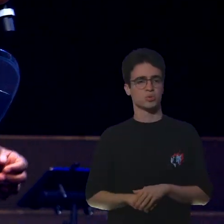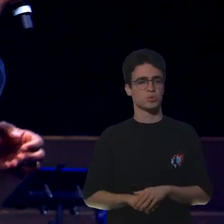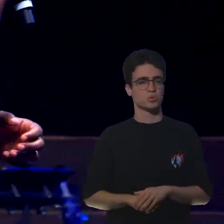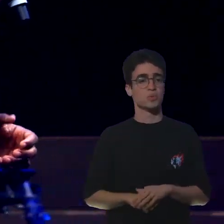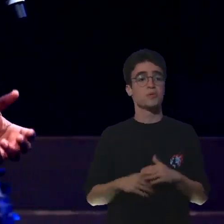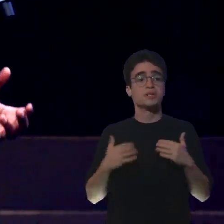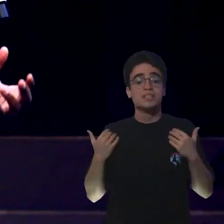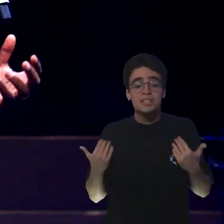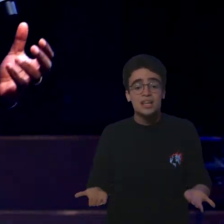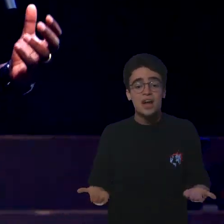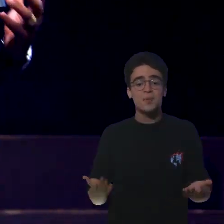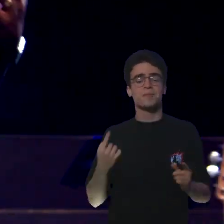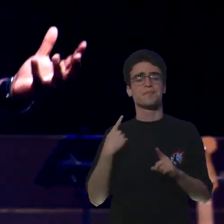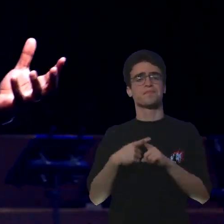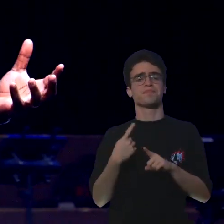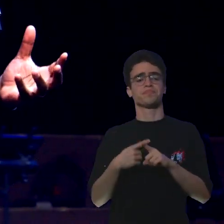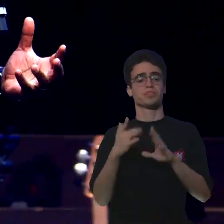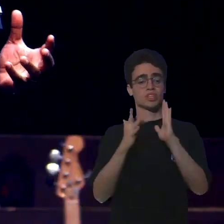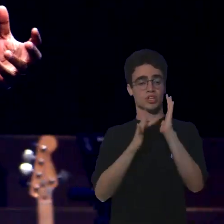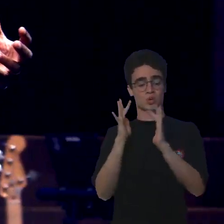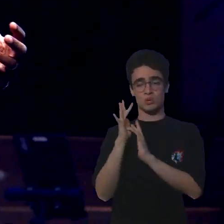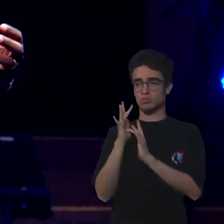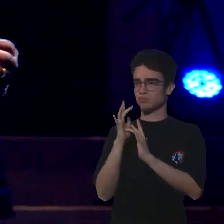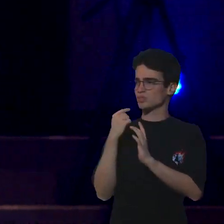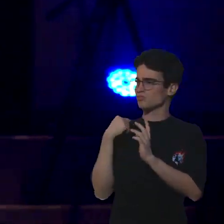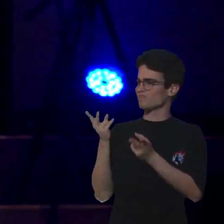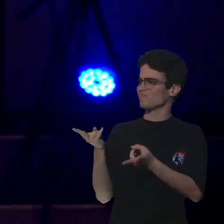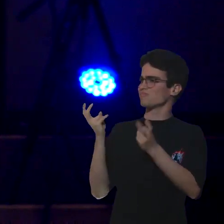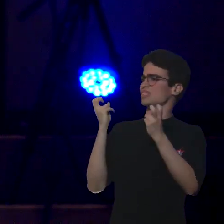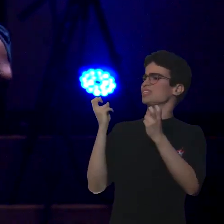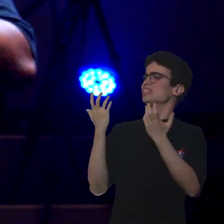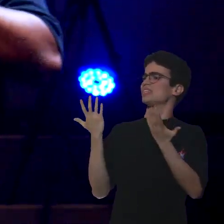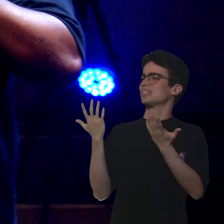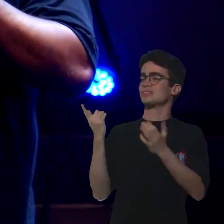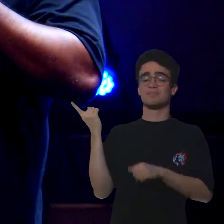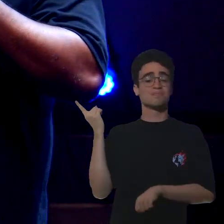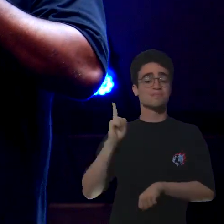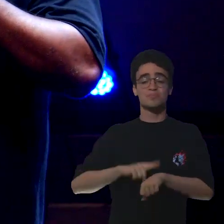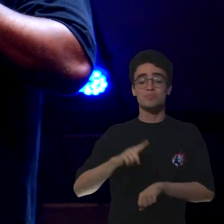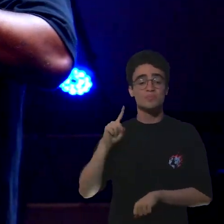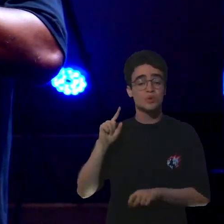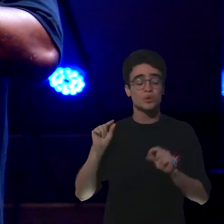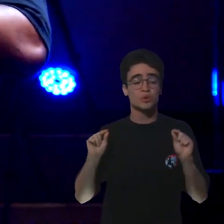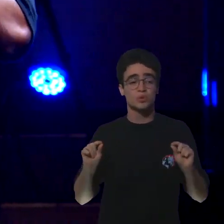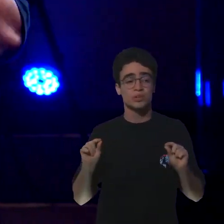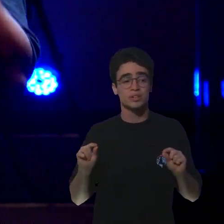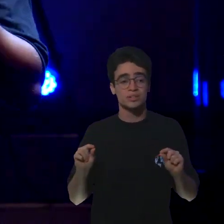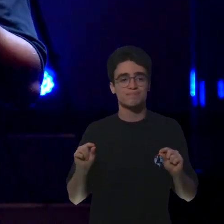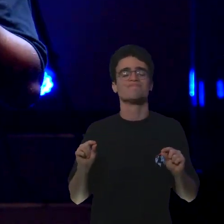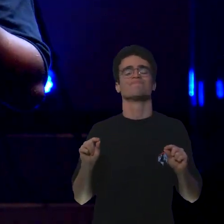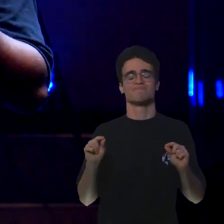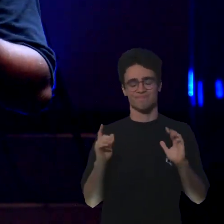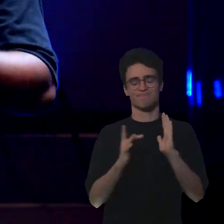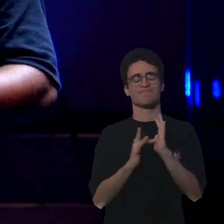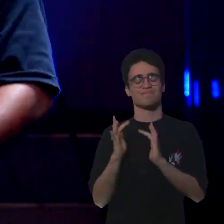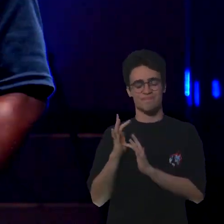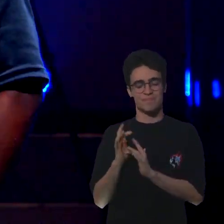que o reconhecimento de Jesus foi exatamente no momento em que Jesus partiu o